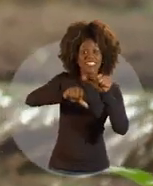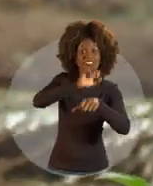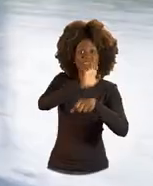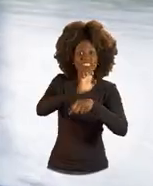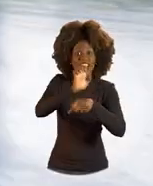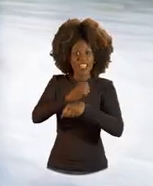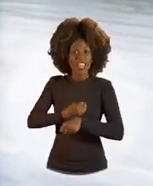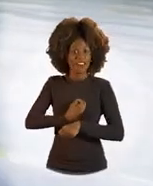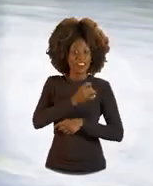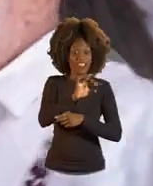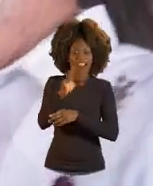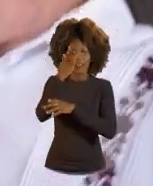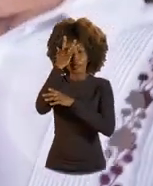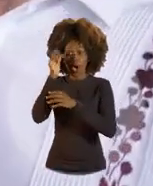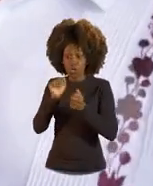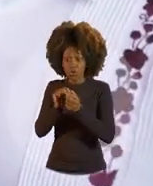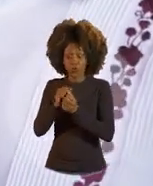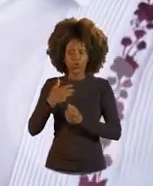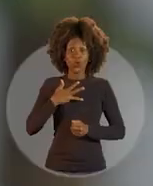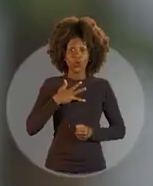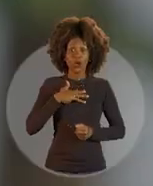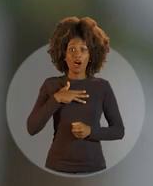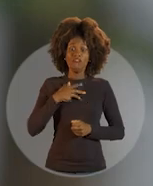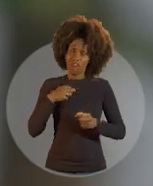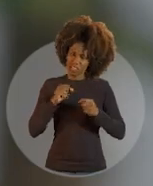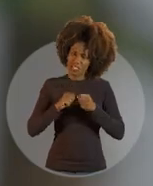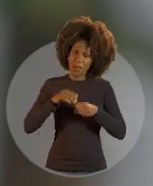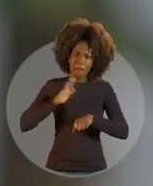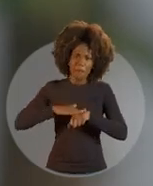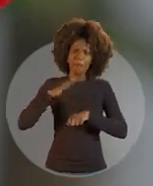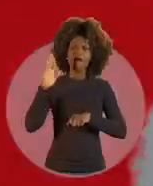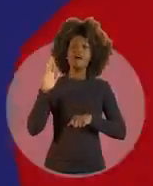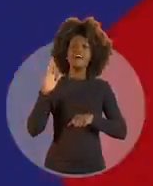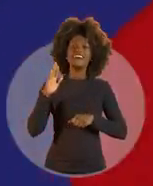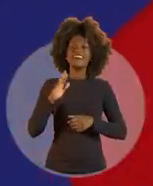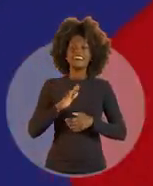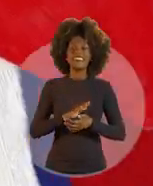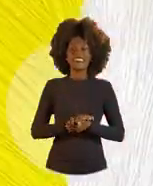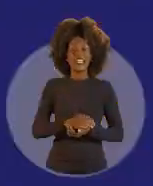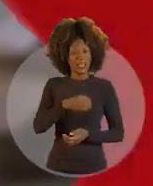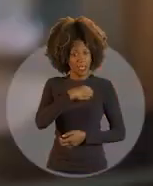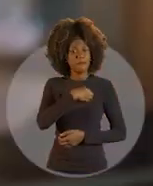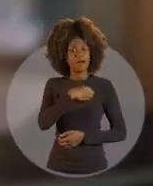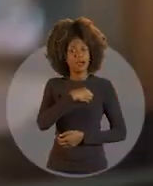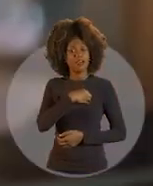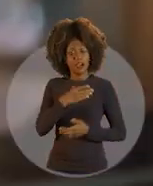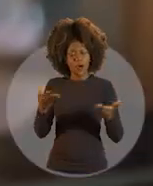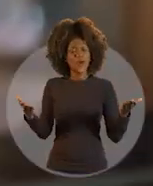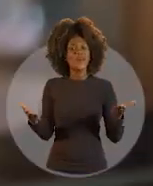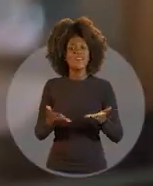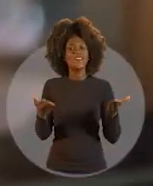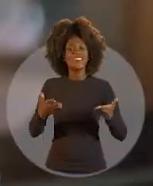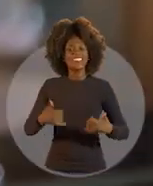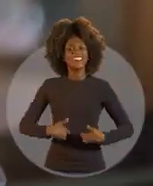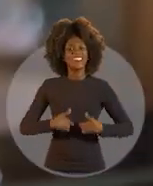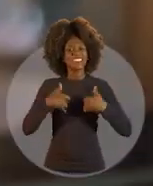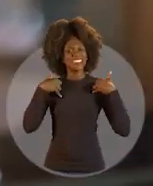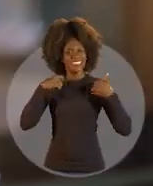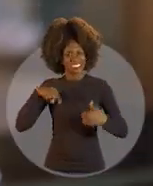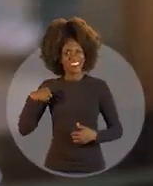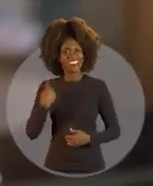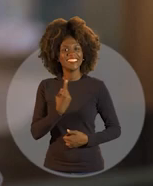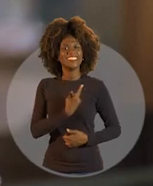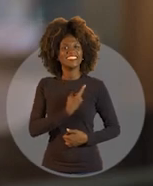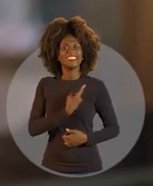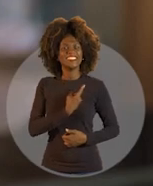e a vida das pessoas. E ao lado de Lula, vou fazer muito mais. A Bahia é hoje um orgulho